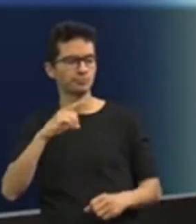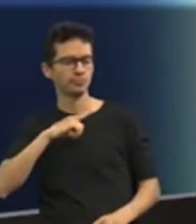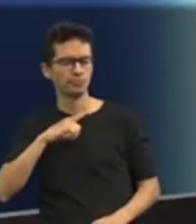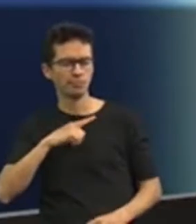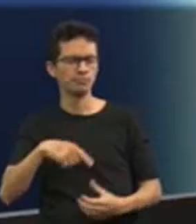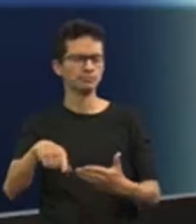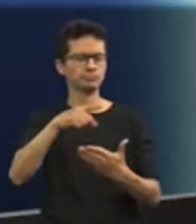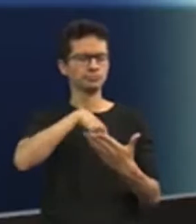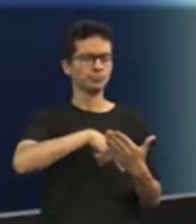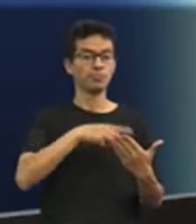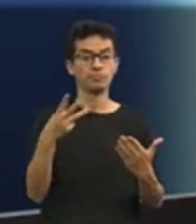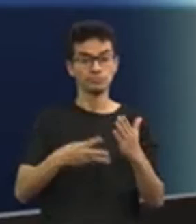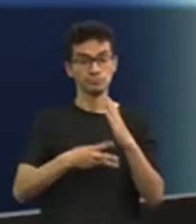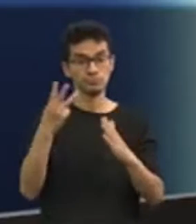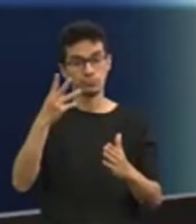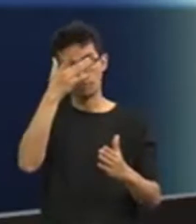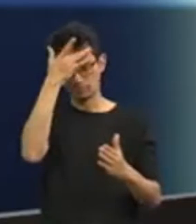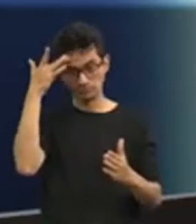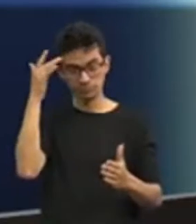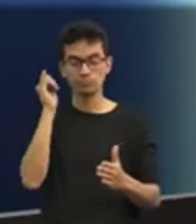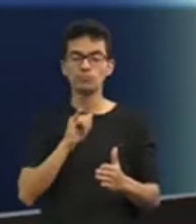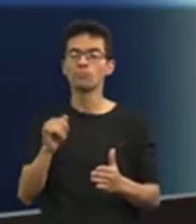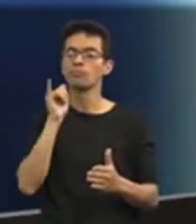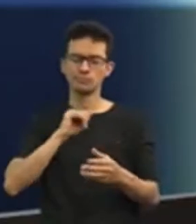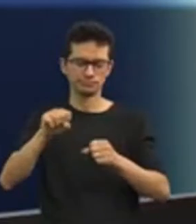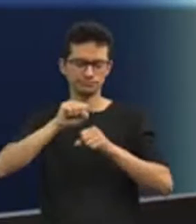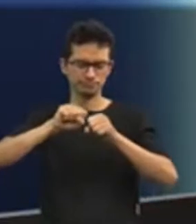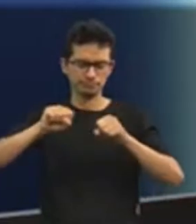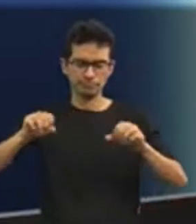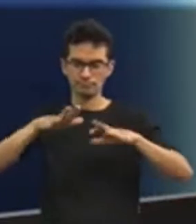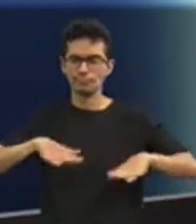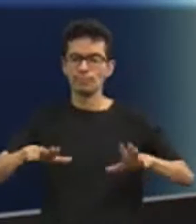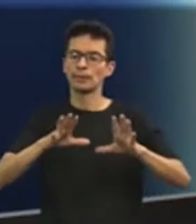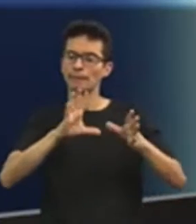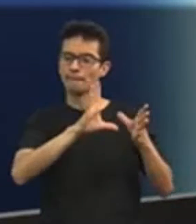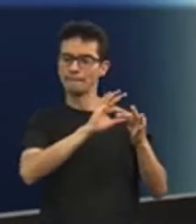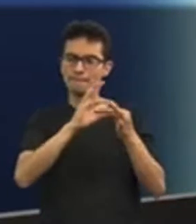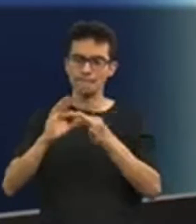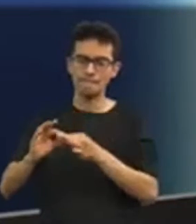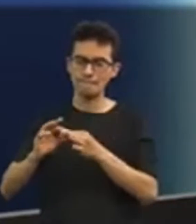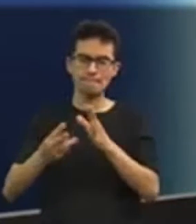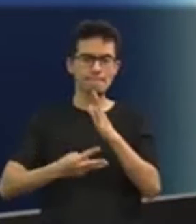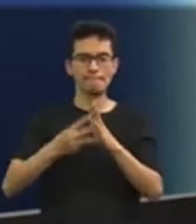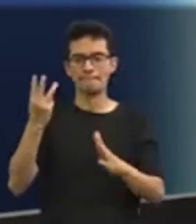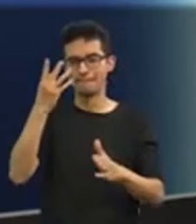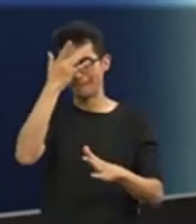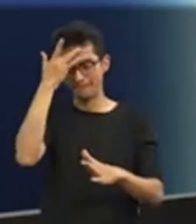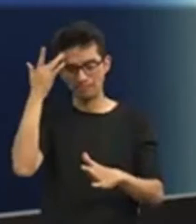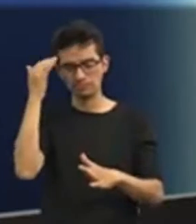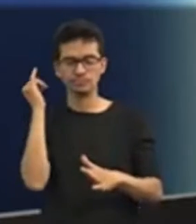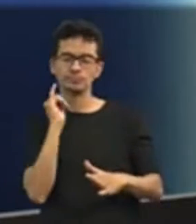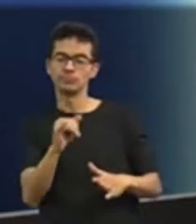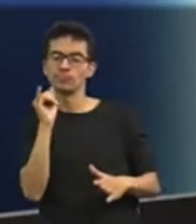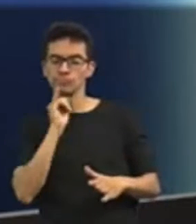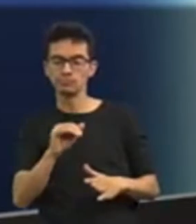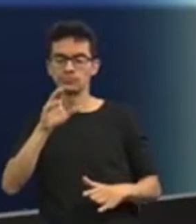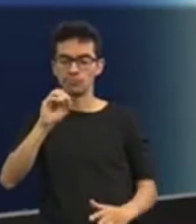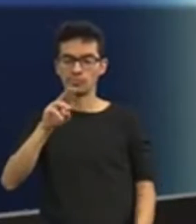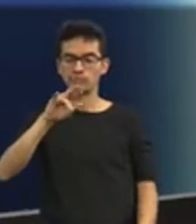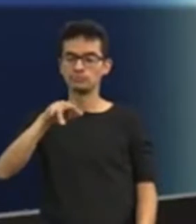em terceira pessoa que costura toda essa narrativa esse narrador em terceira pessoa é o narrador onisciente